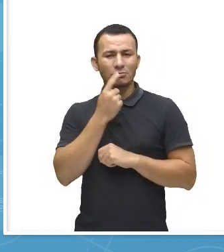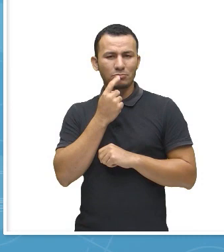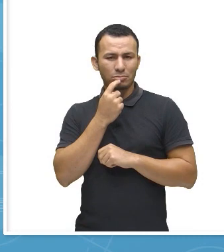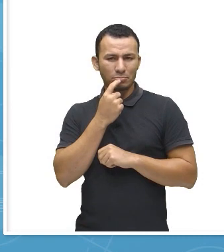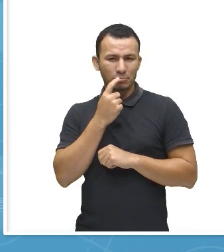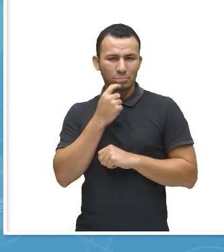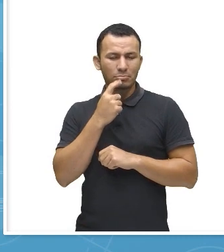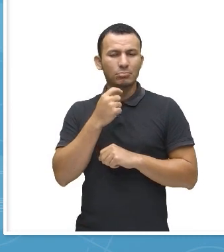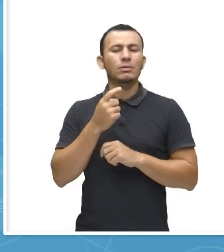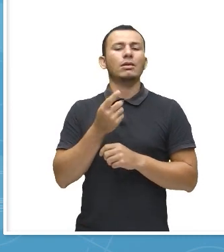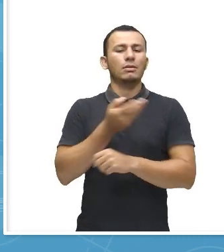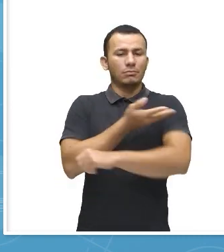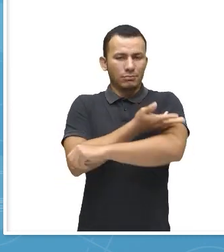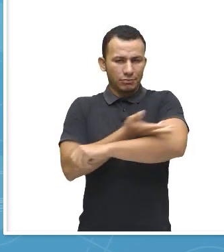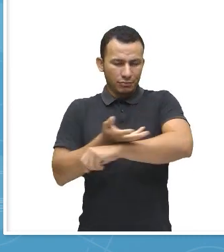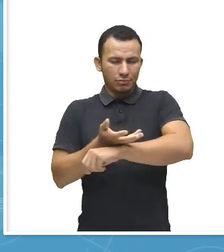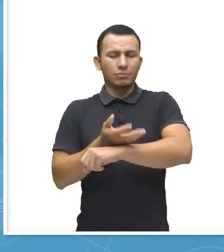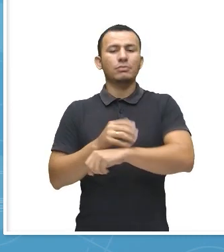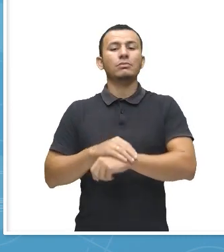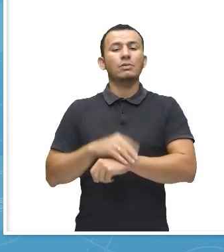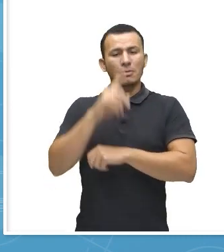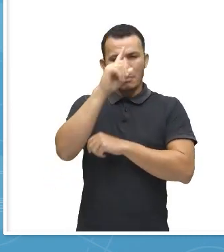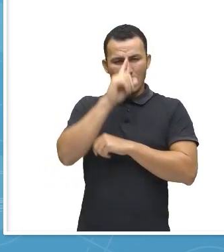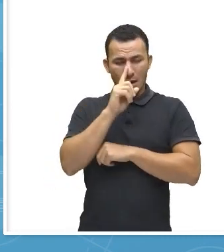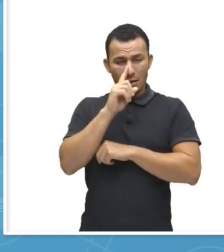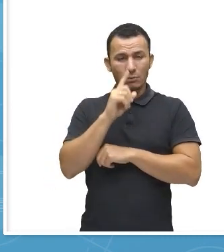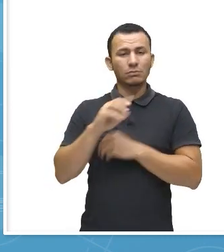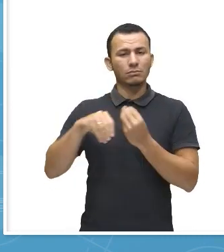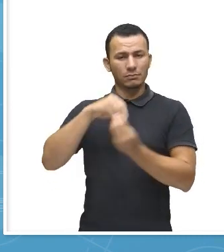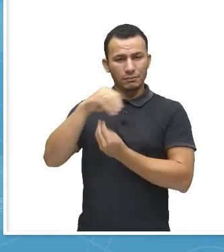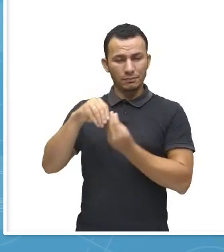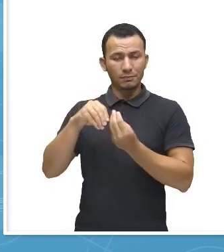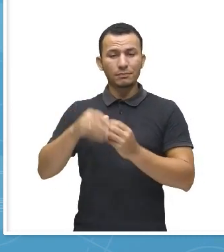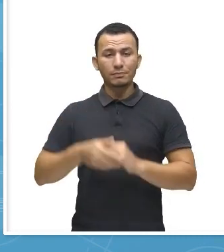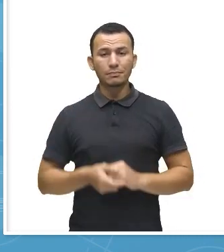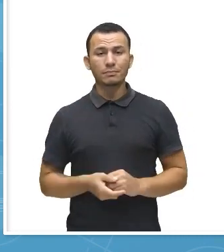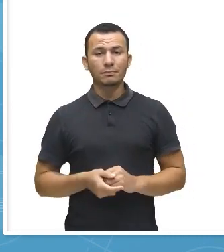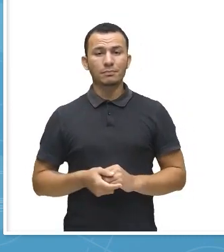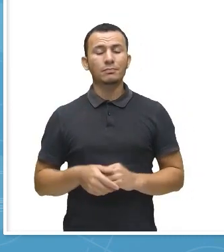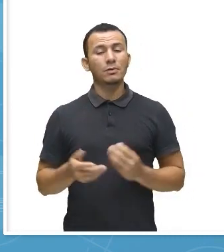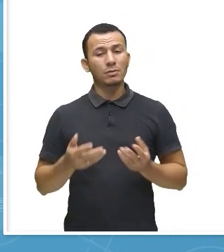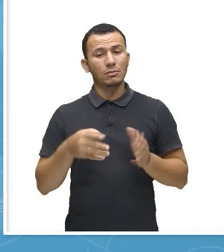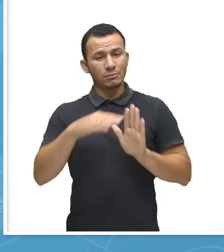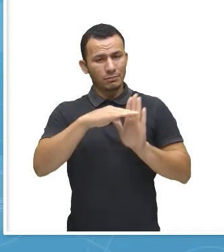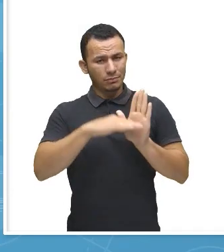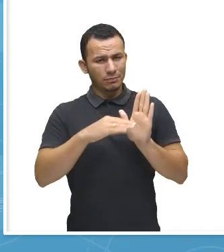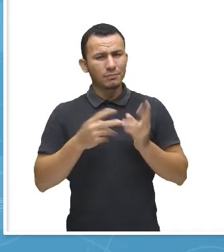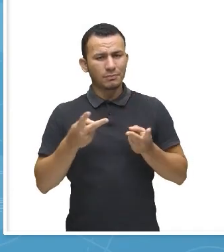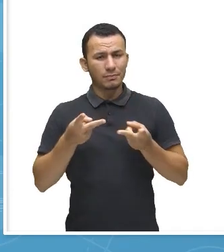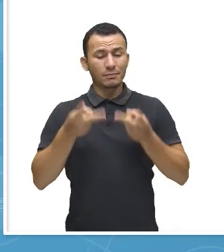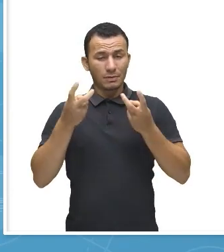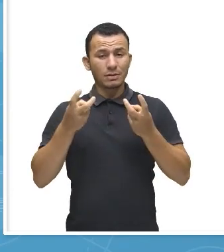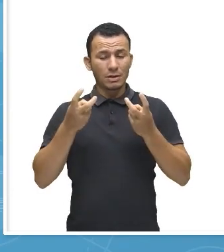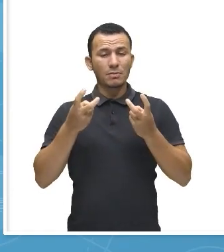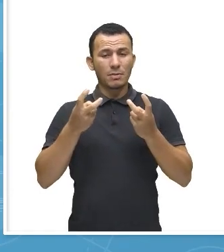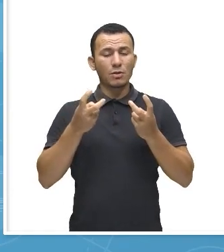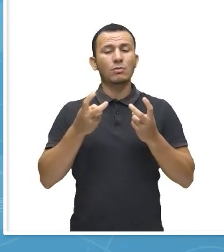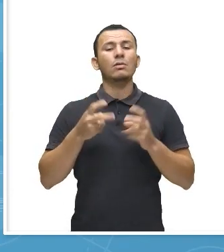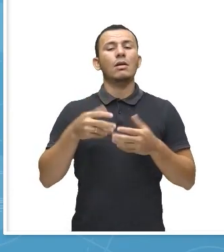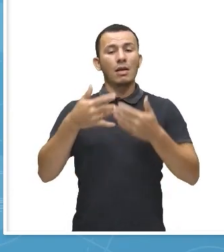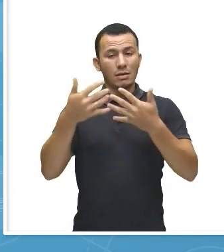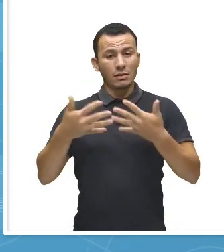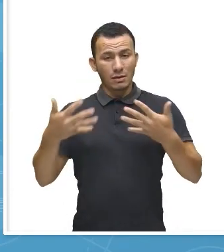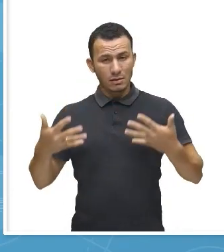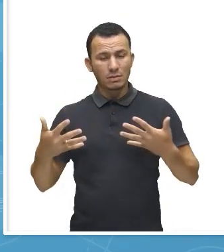os glóbulos brancos e as plaquetas também, certo? Então a gente pode observar aí um pouco mais dos tecidos, né,